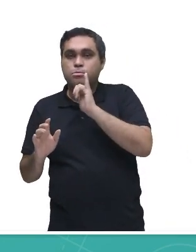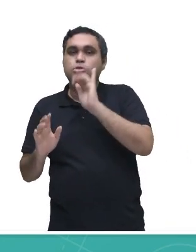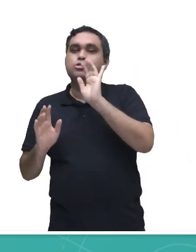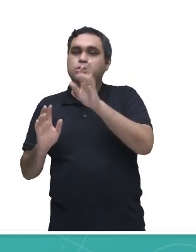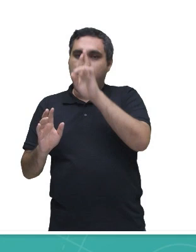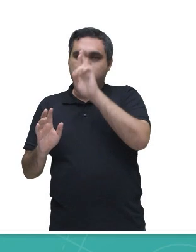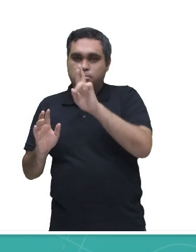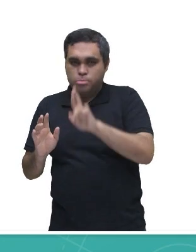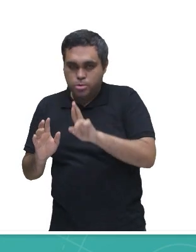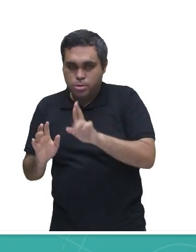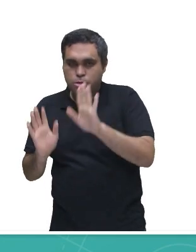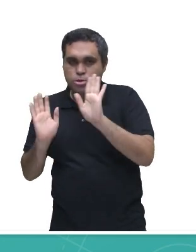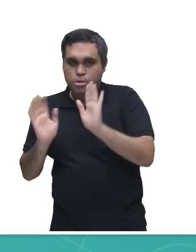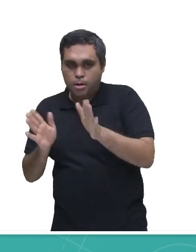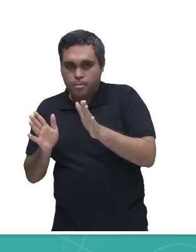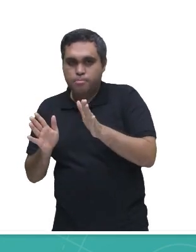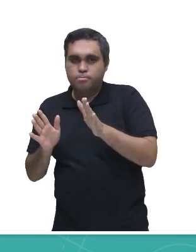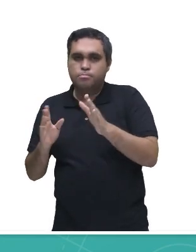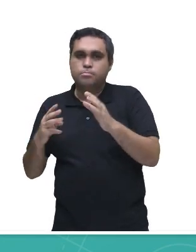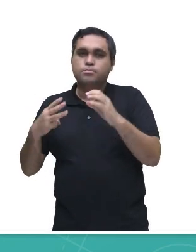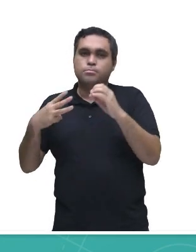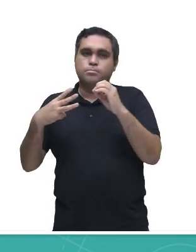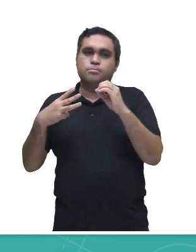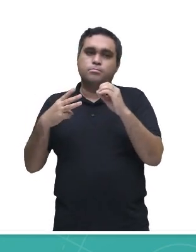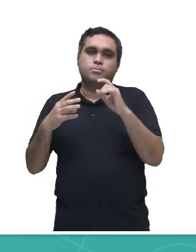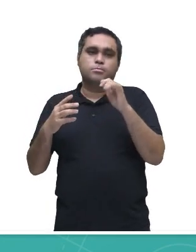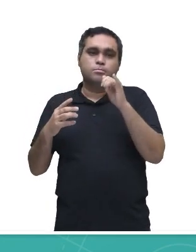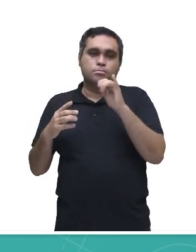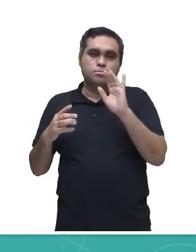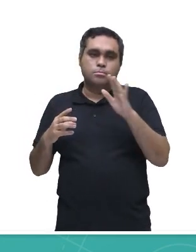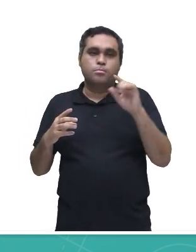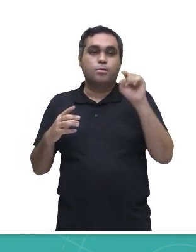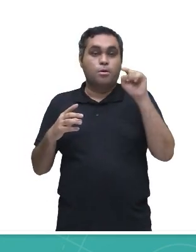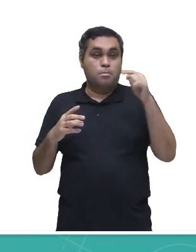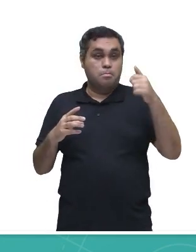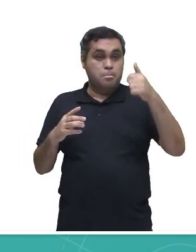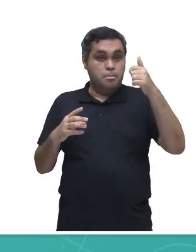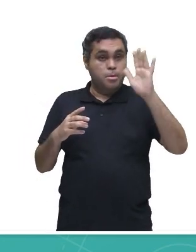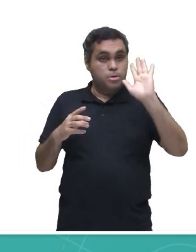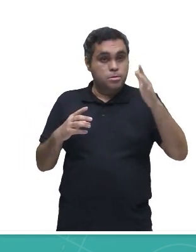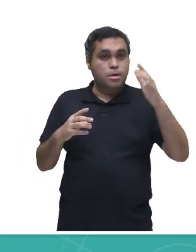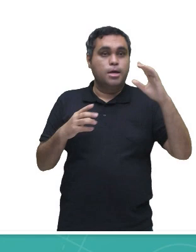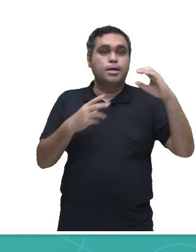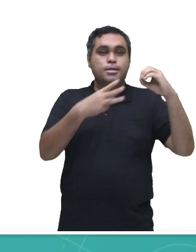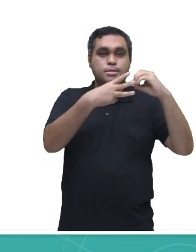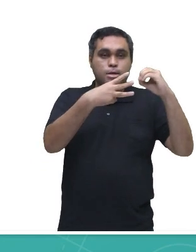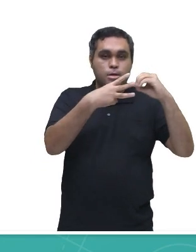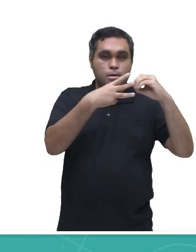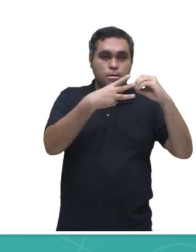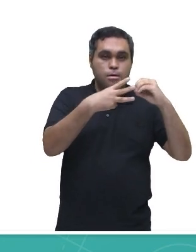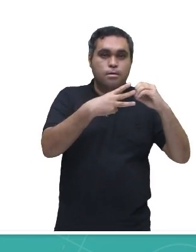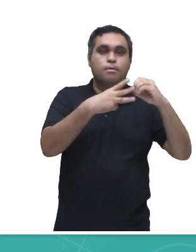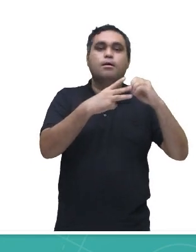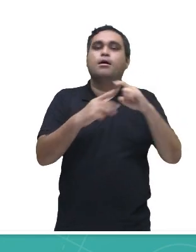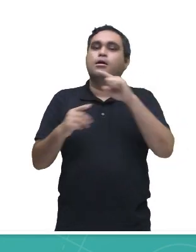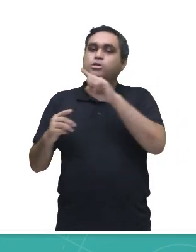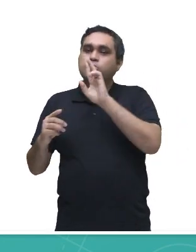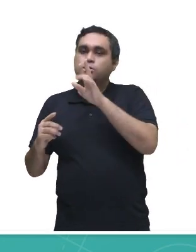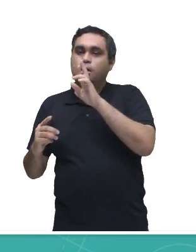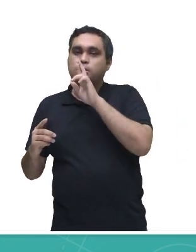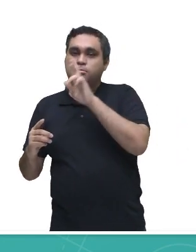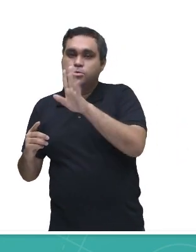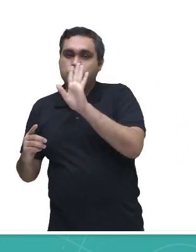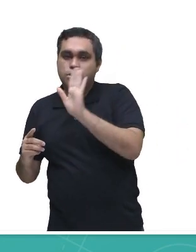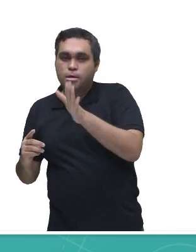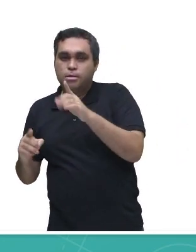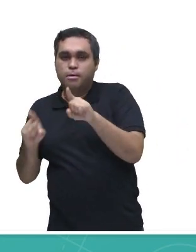e o exemplo é uma célula da traqueia, está respondido. Na segunda linha, você vai ter o exemplo respondido. E de